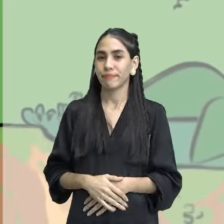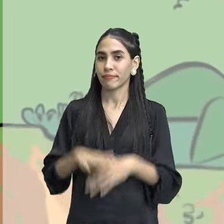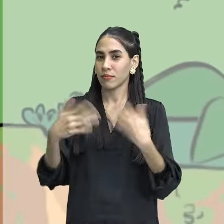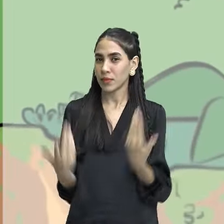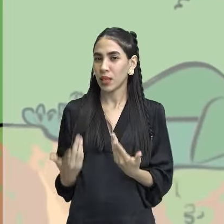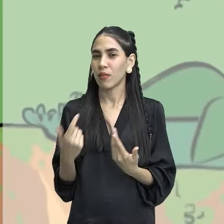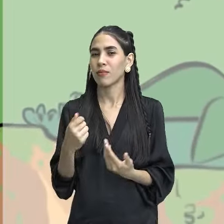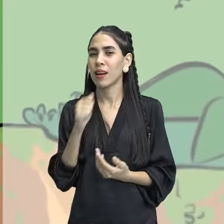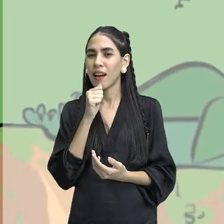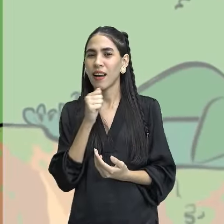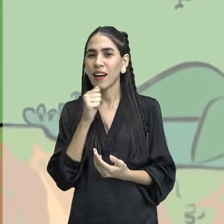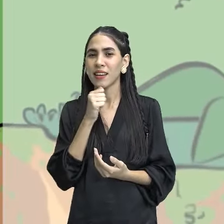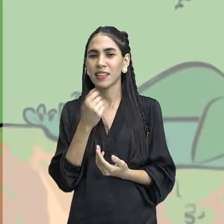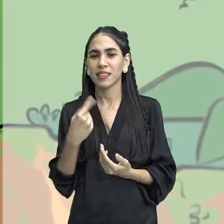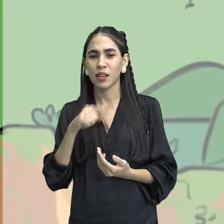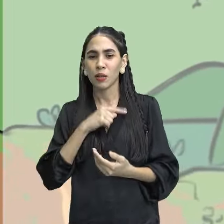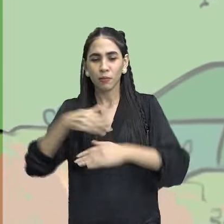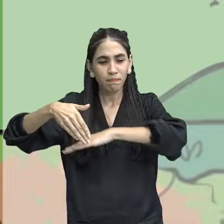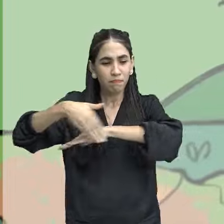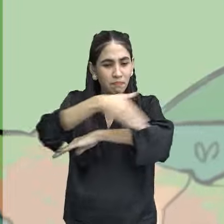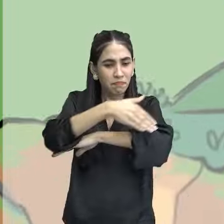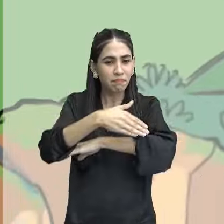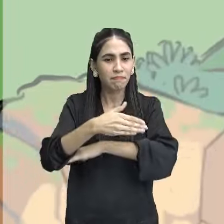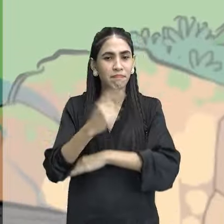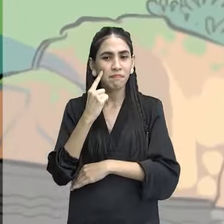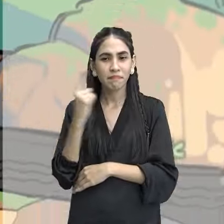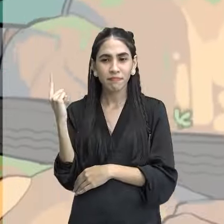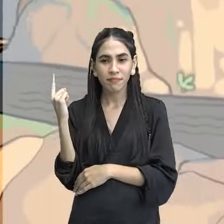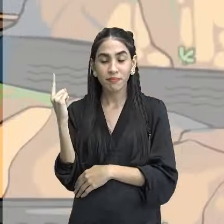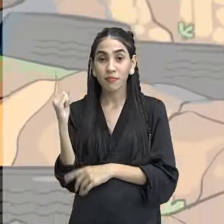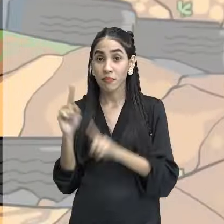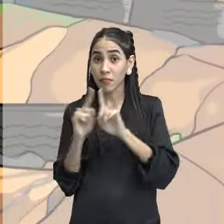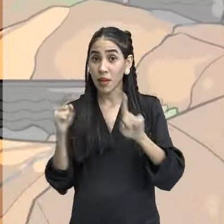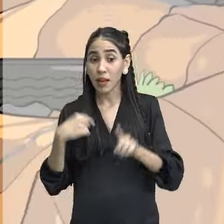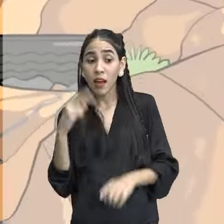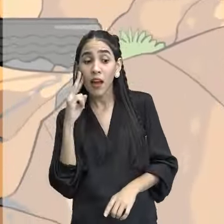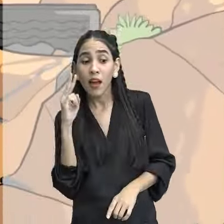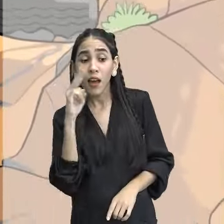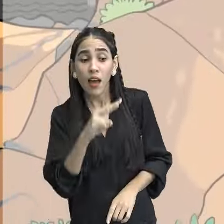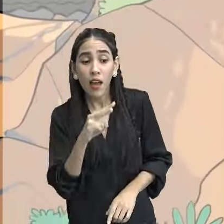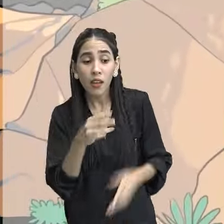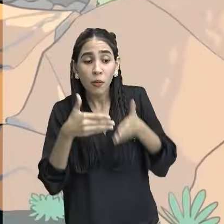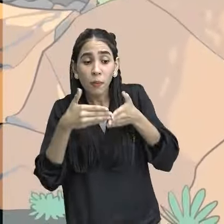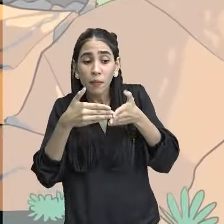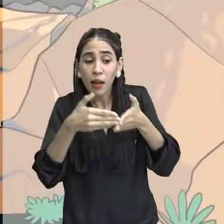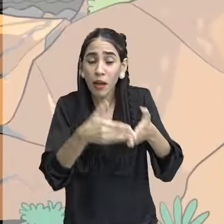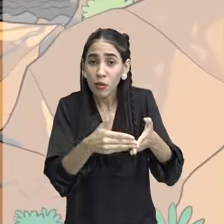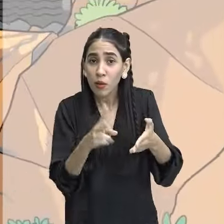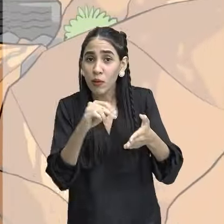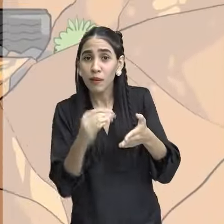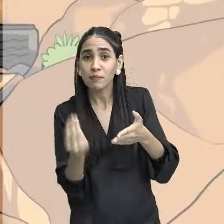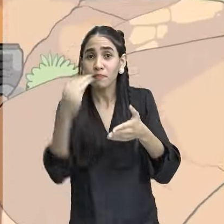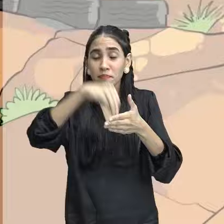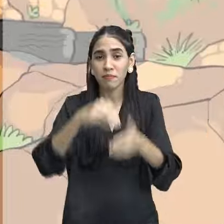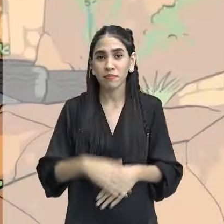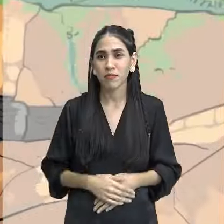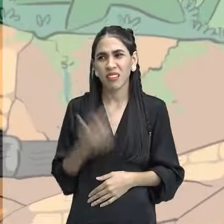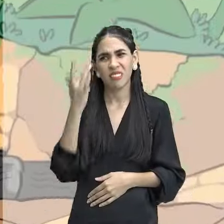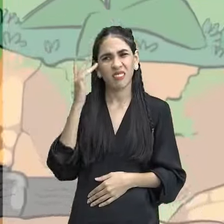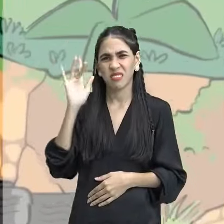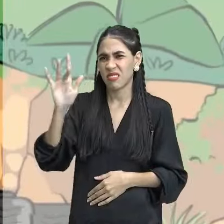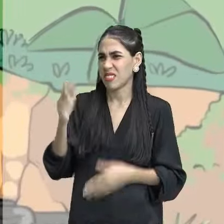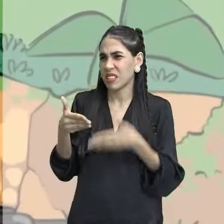é, professora, a gente ainda está aqui na beira desse barranco. Mas eu tô vendo ali uma canoa que vai nos levar. Ai, meu Deus, eu não